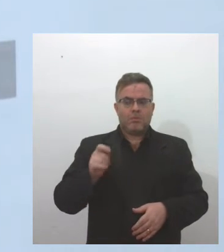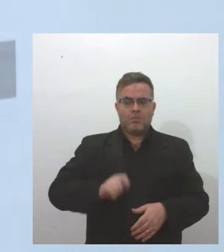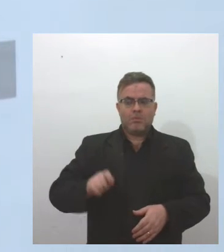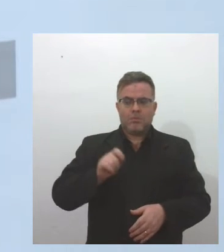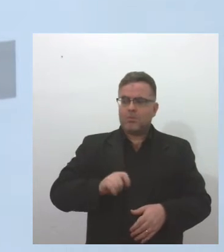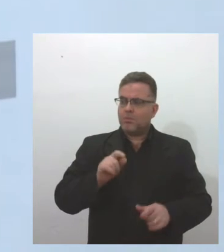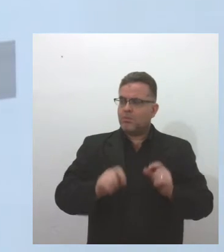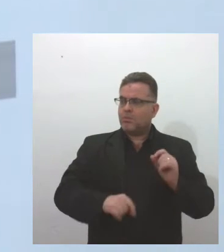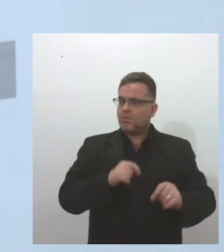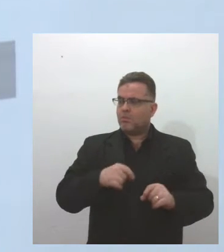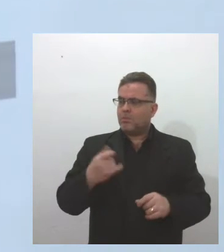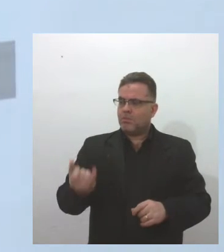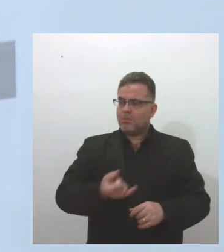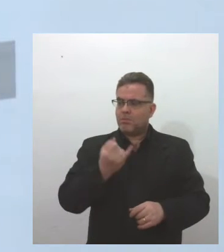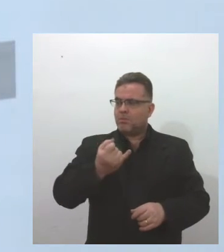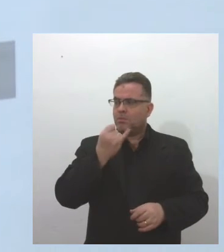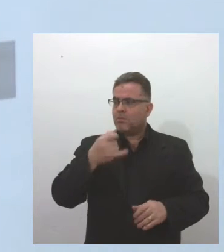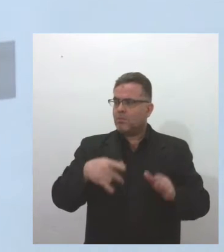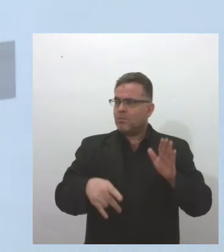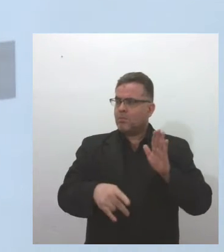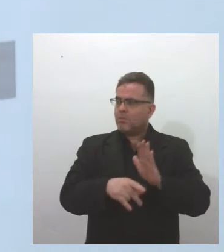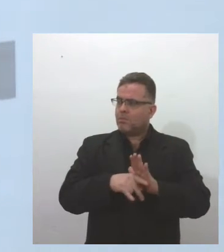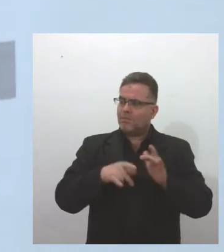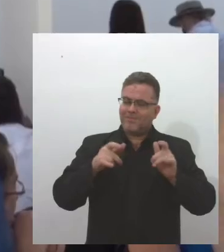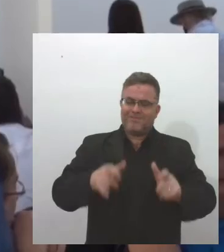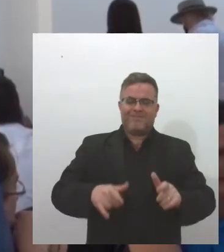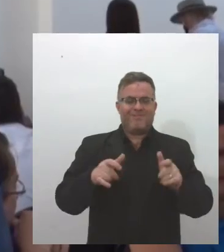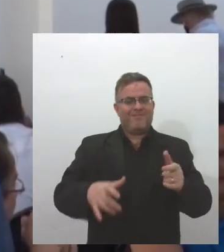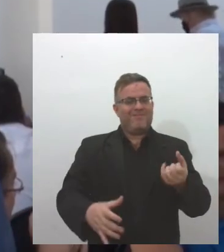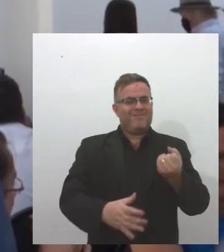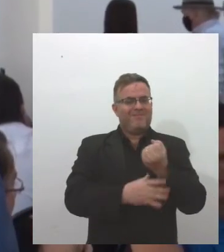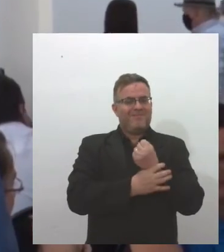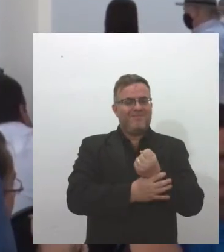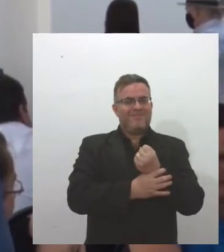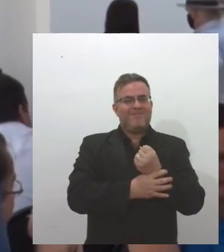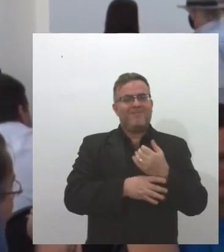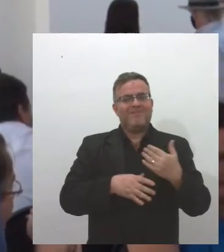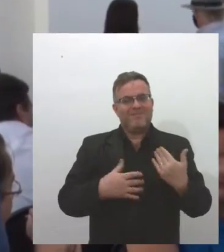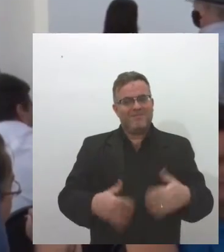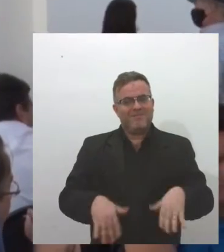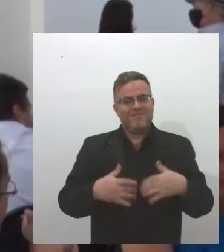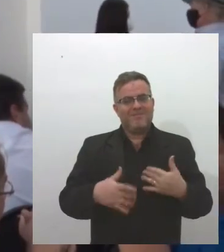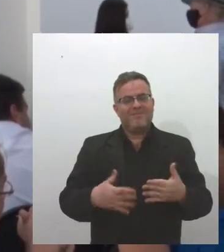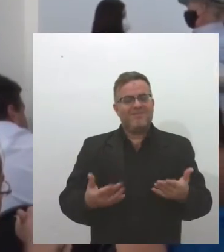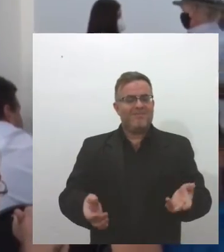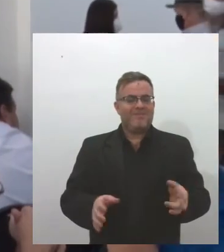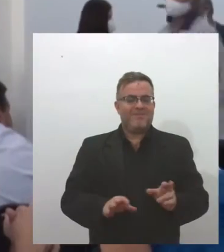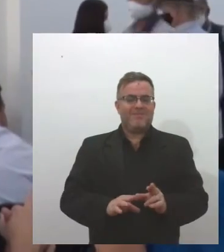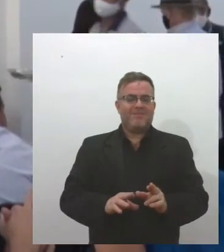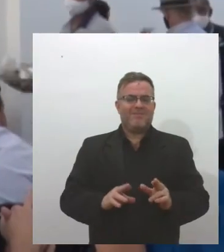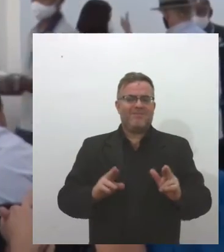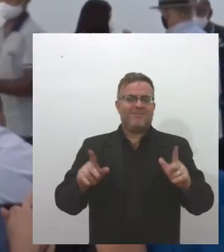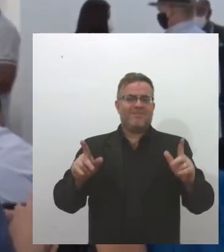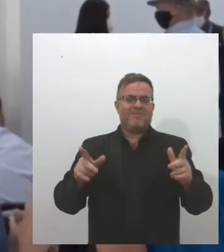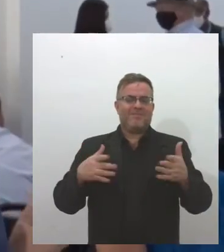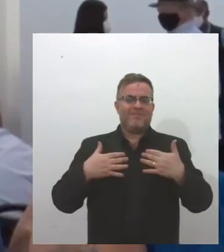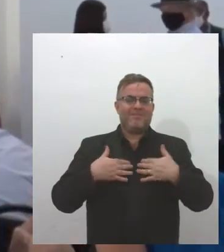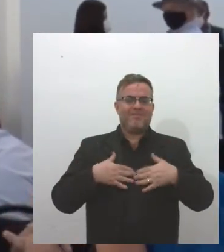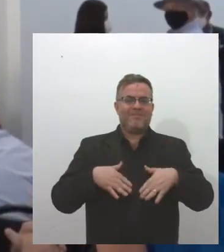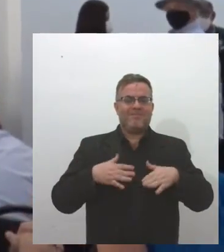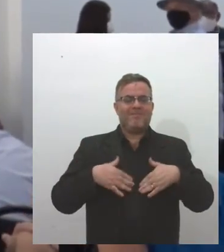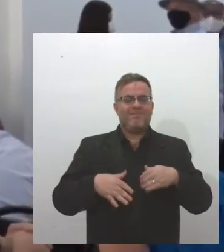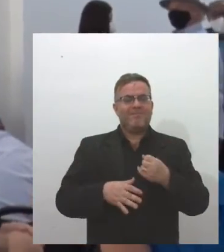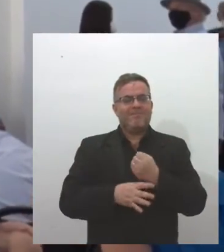é essencial para o setor, bem como a segurança. Especialmente referenciá-los, né? Dar tranquilidade e segurança de